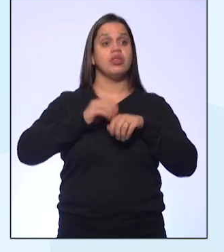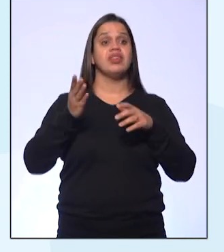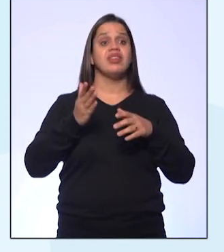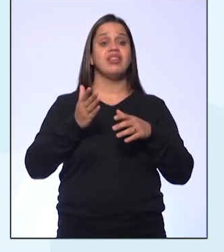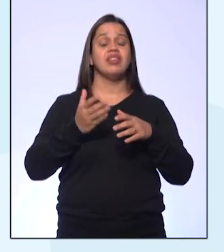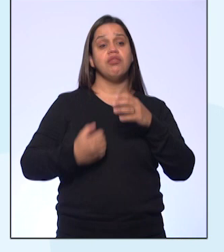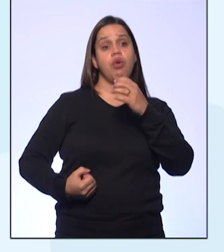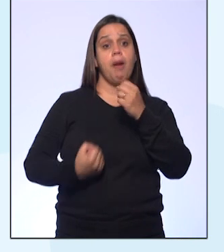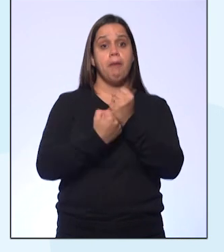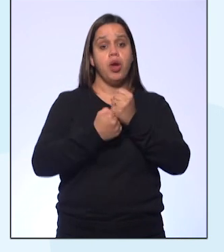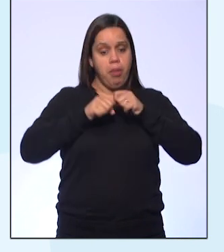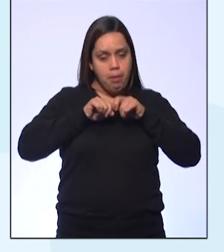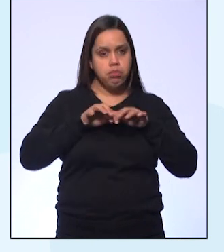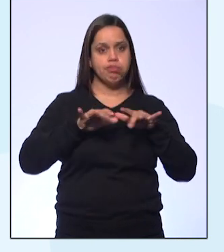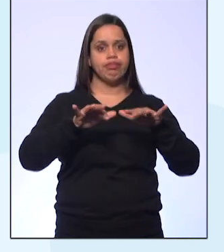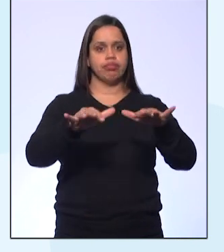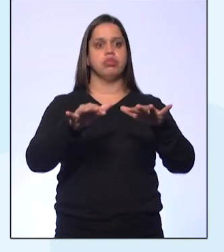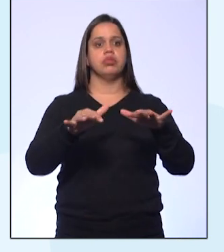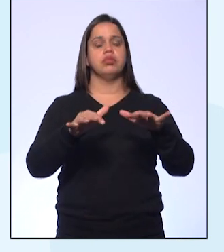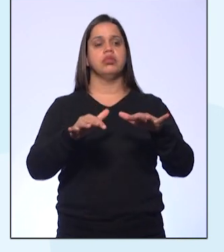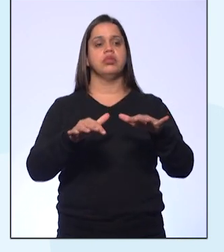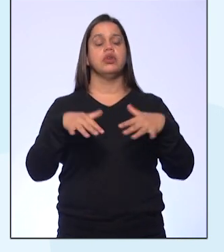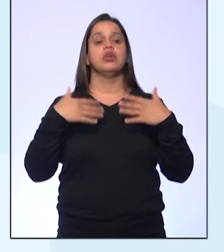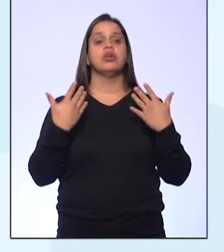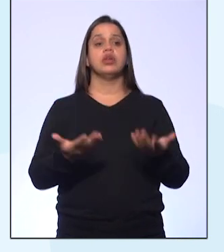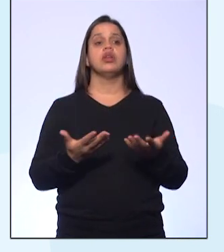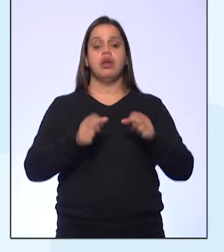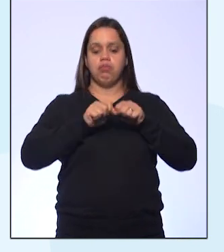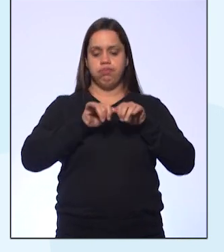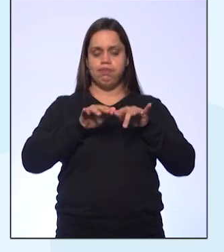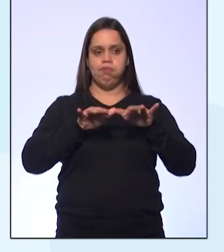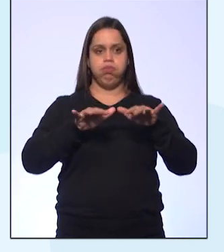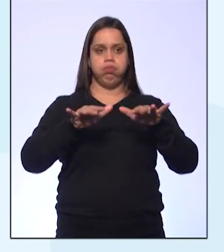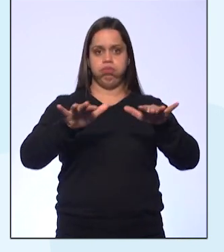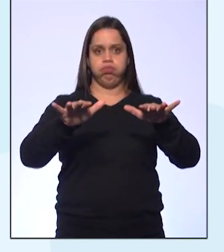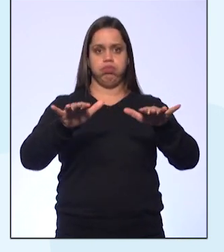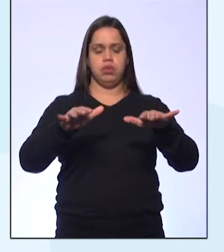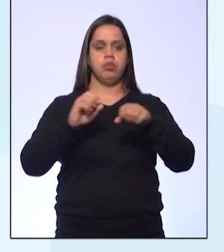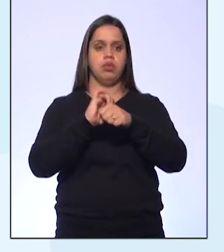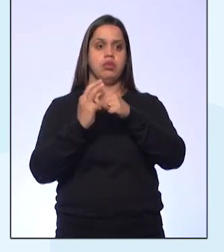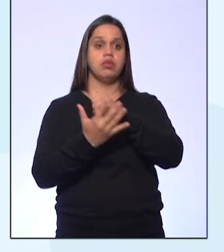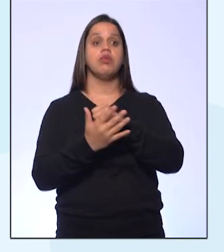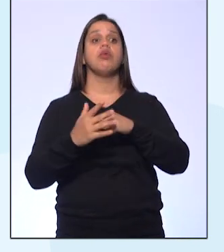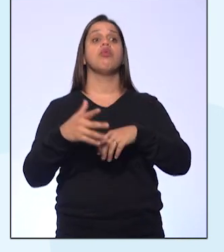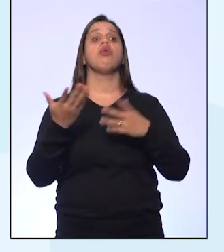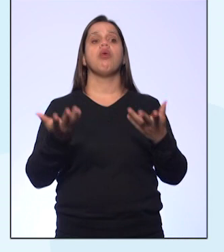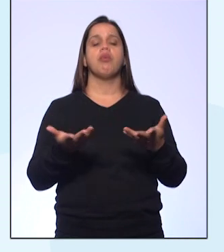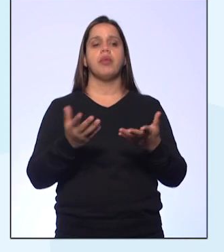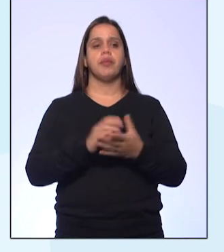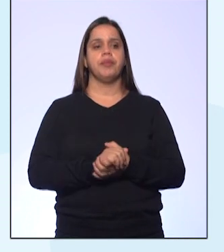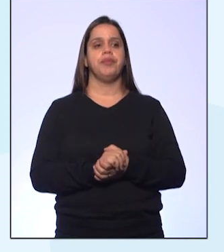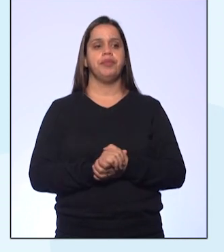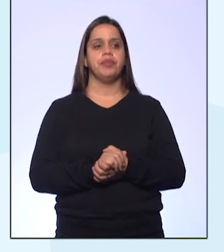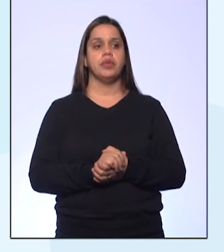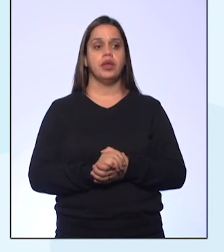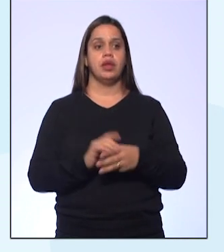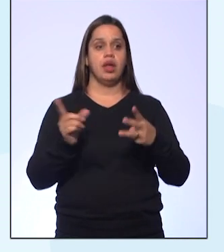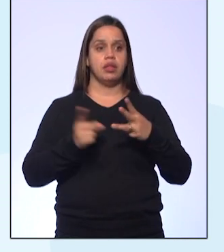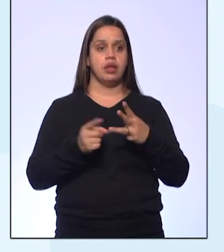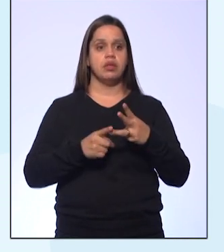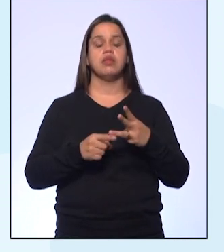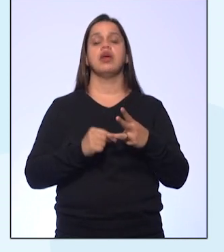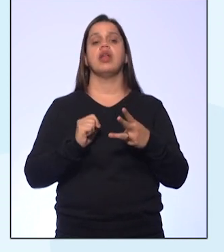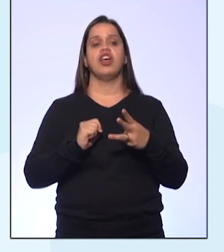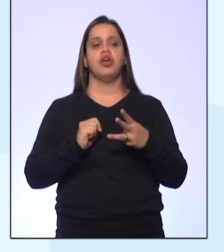dessa doença? Então, qual é o fluxo que mais contribuiu para a disseminação do coronavírus? E, por fim, a terceira